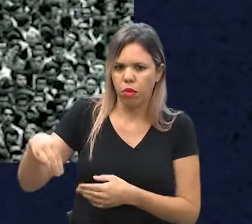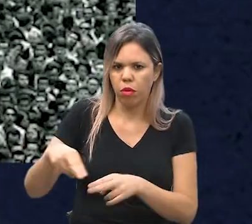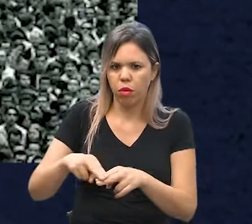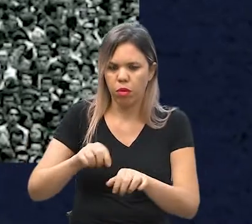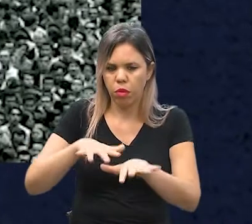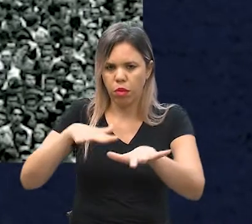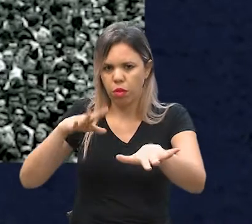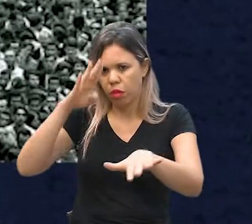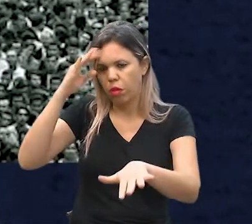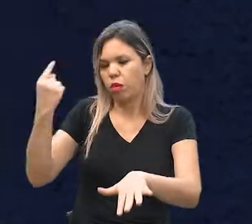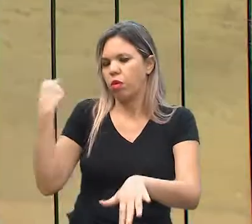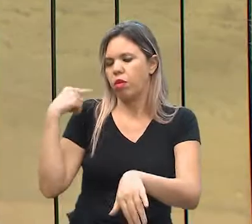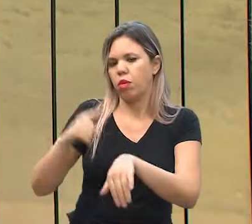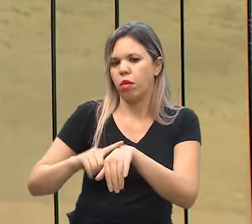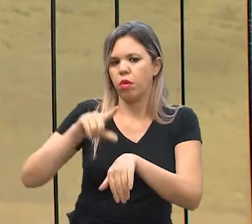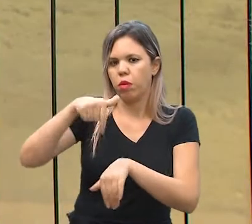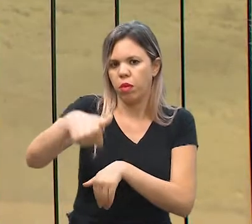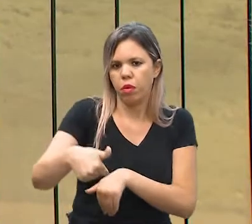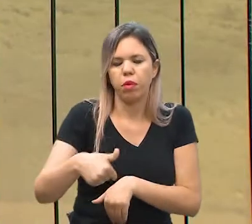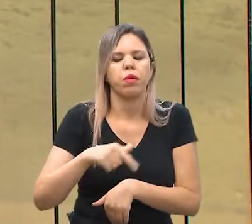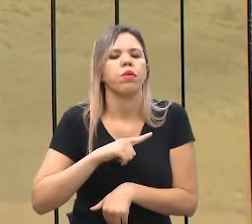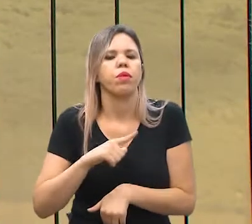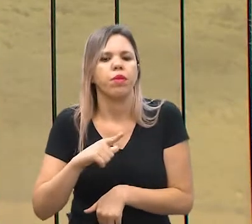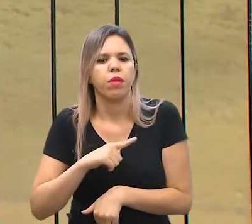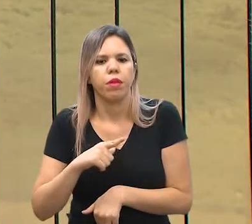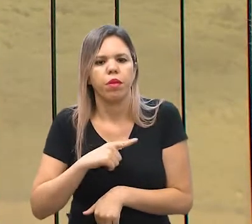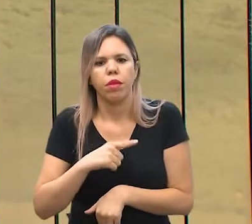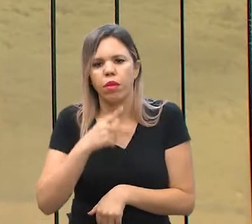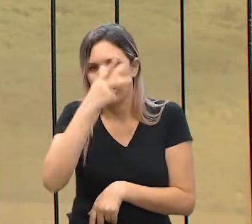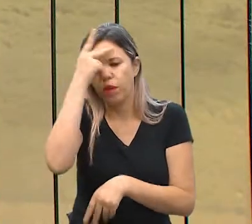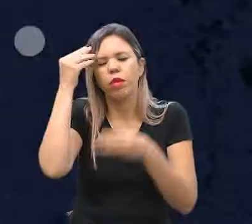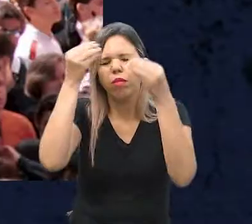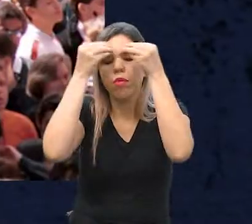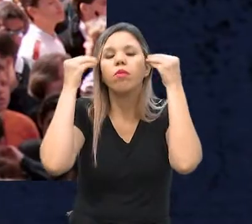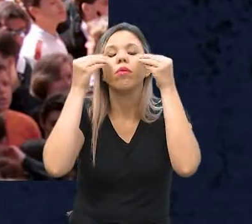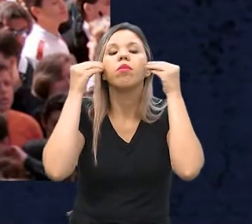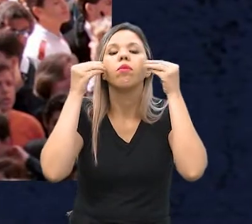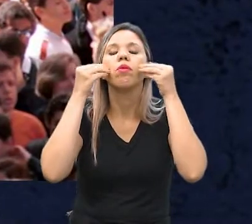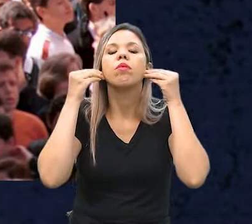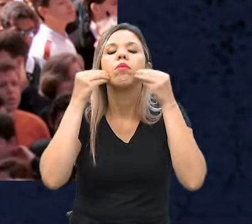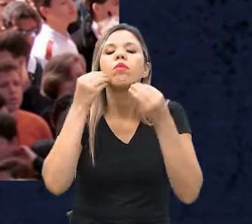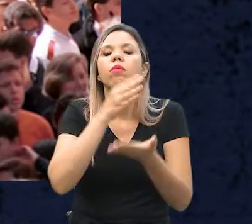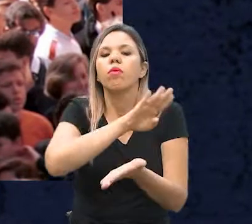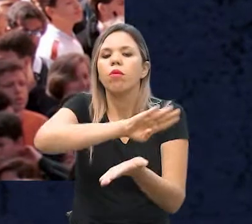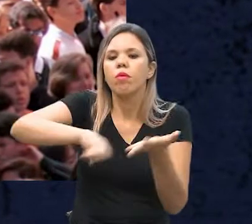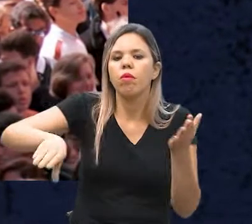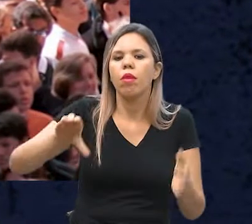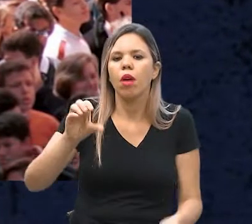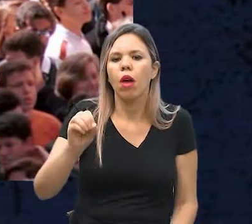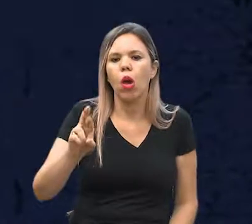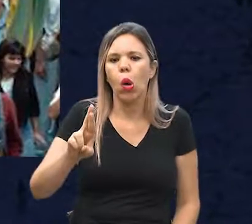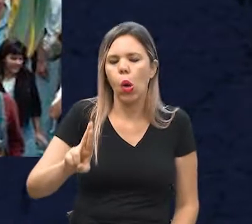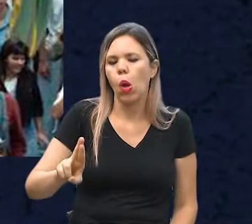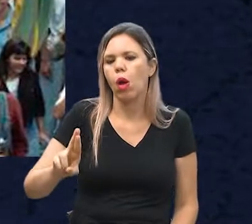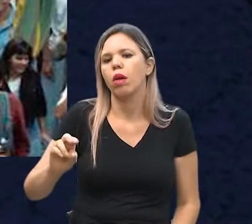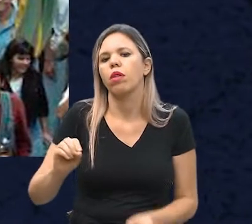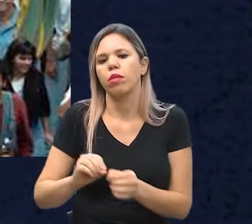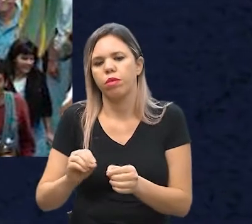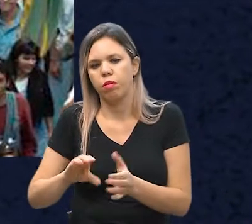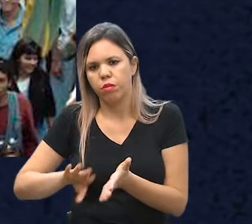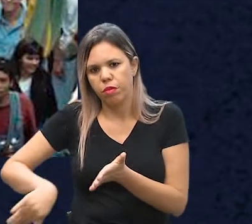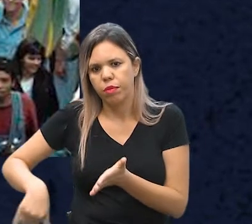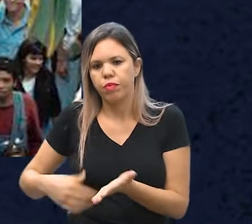pelo exército naquele momento. Depois a gente teve os Caras Pintadas, né, com a caída do Collor, que novamente foi protagonizado pela